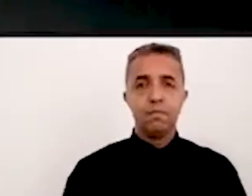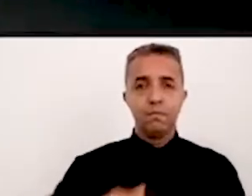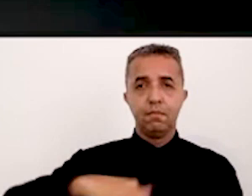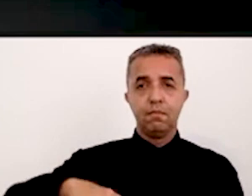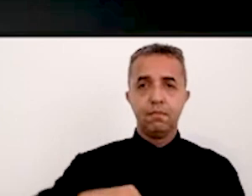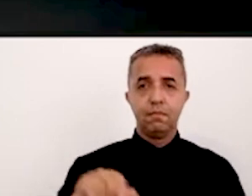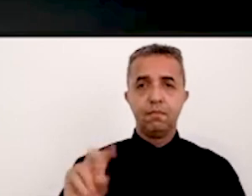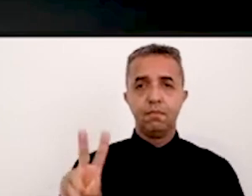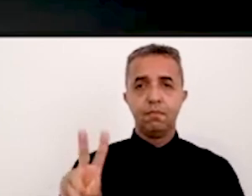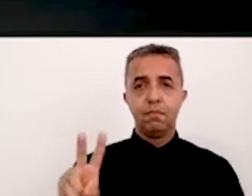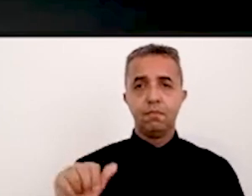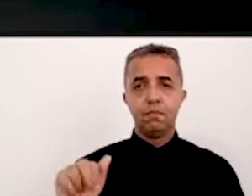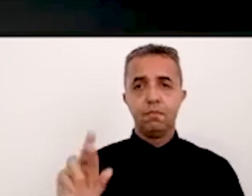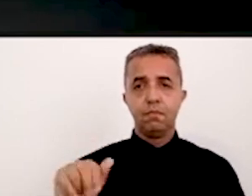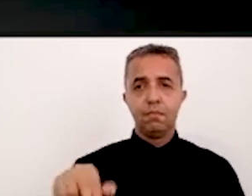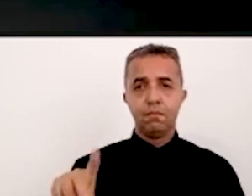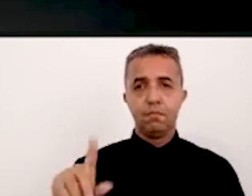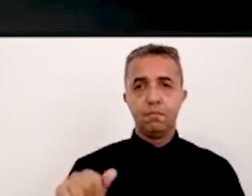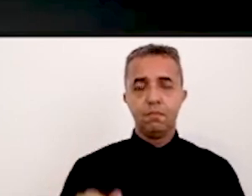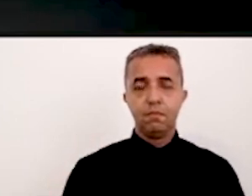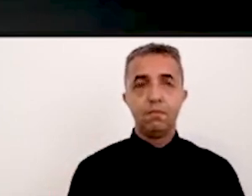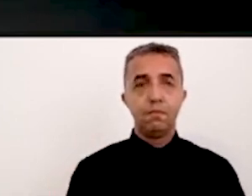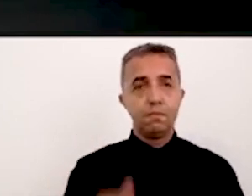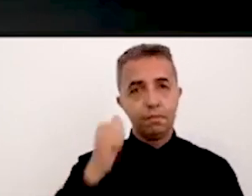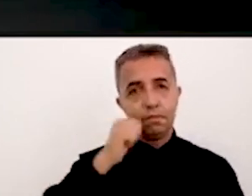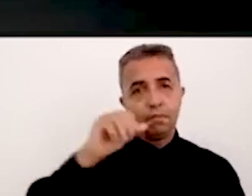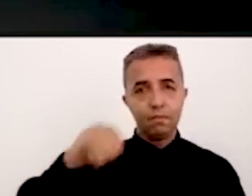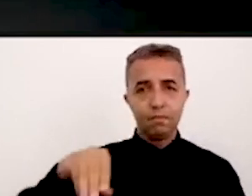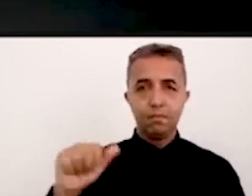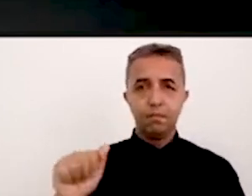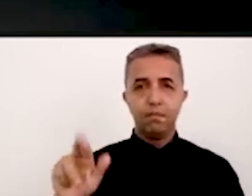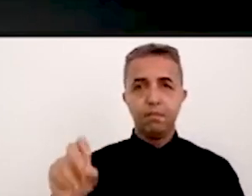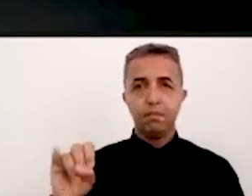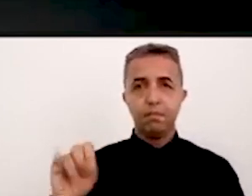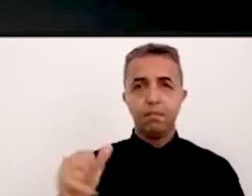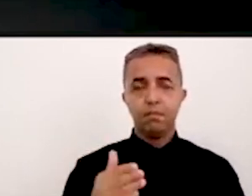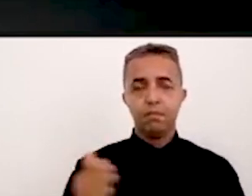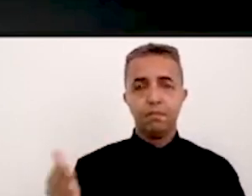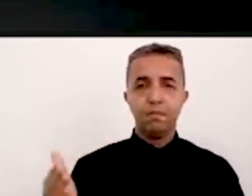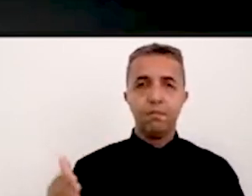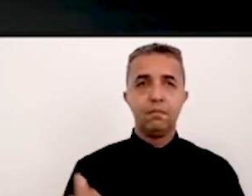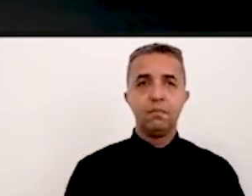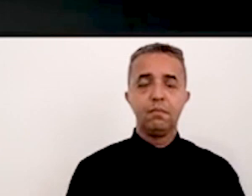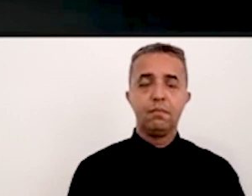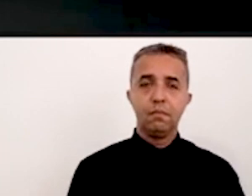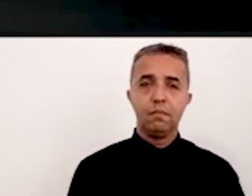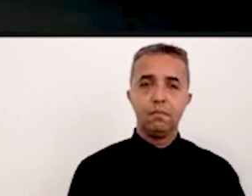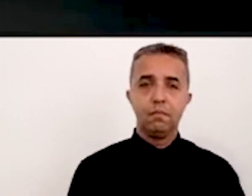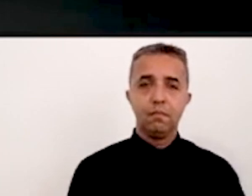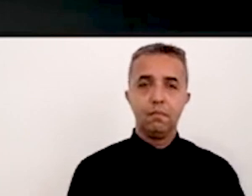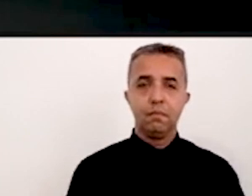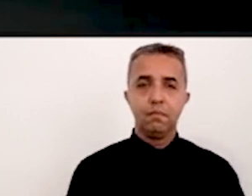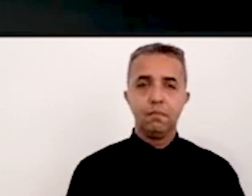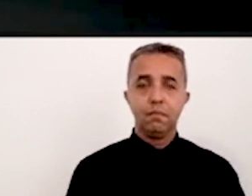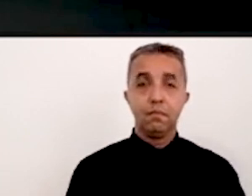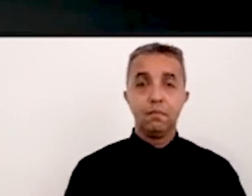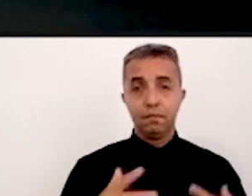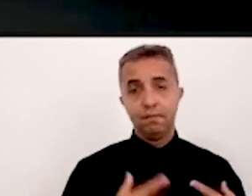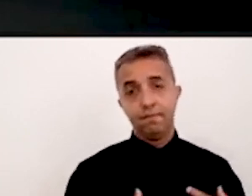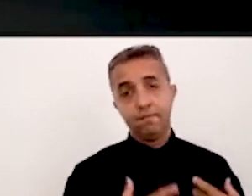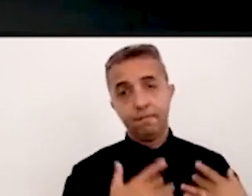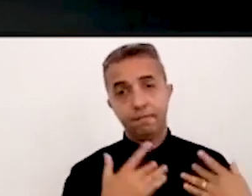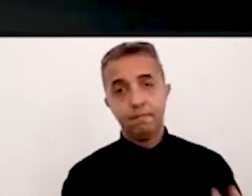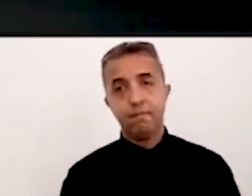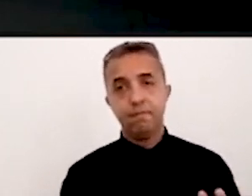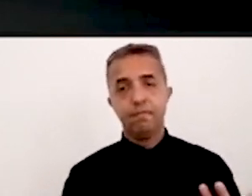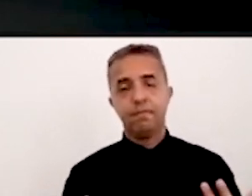aqui agradecer aqui a presença da dona Maria Helena, né? E se explanou de coração, né? E